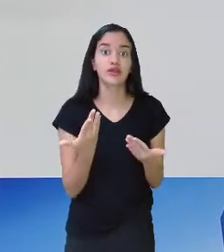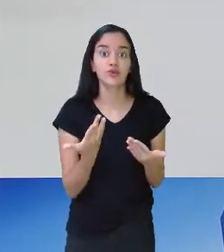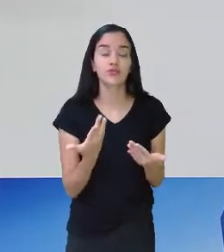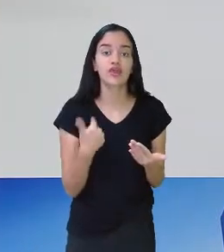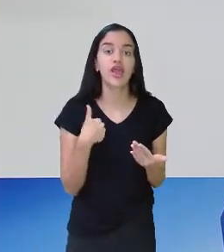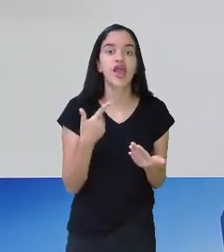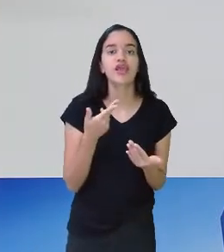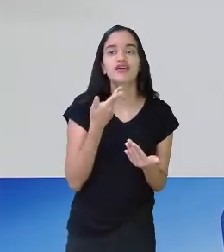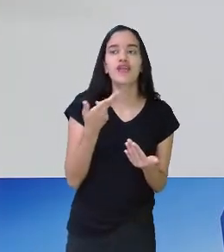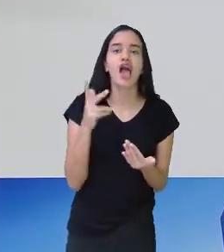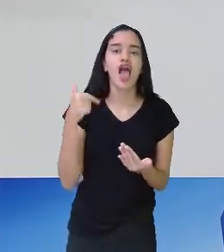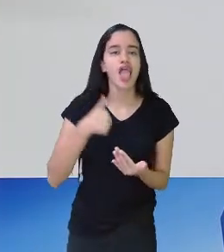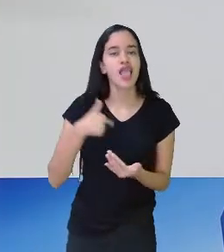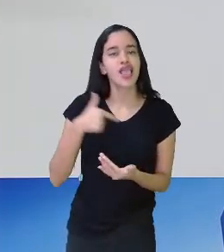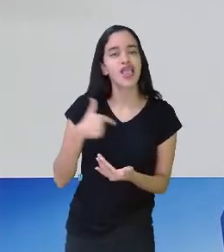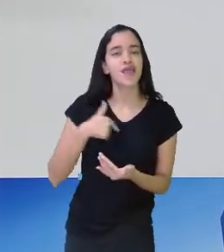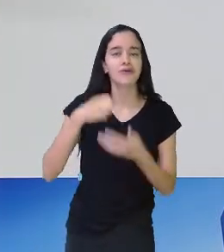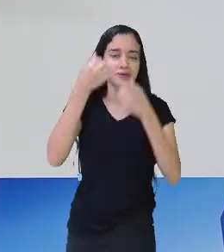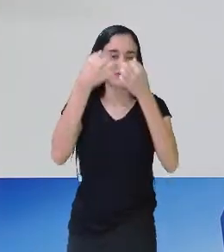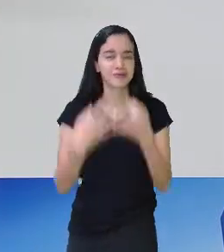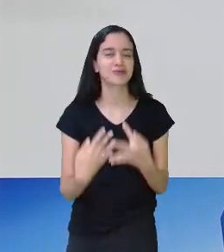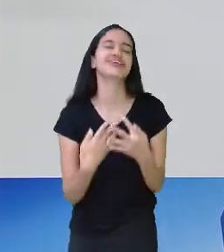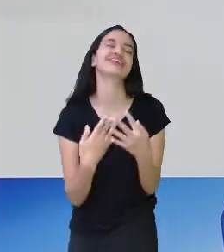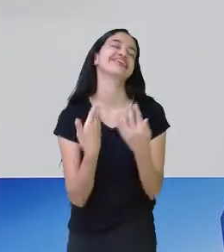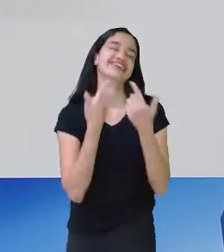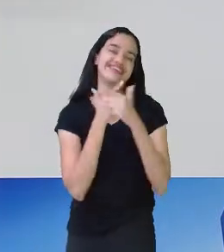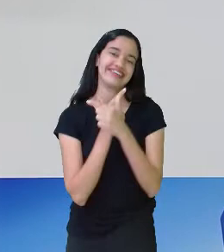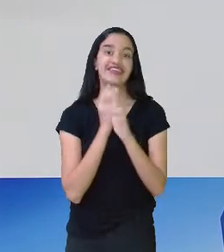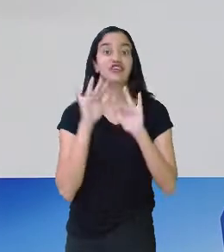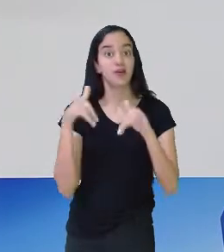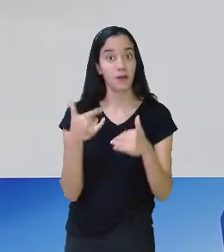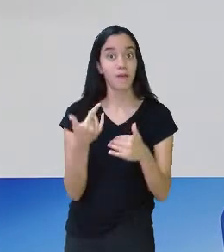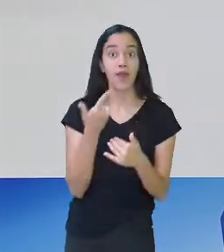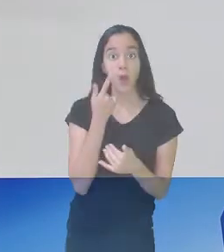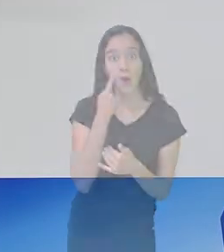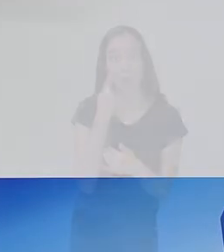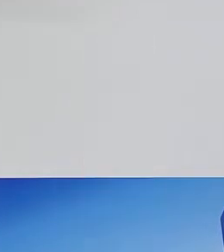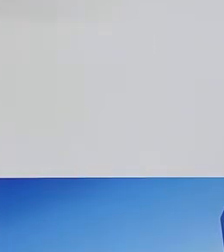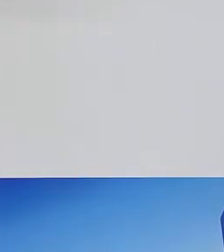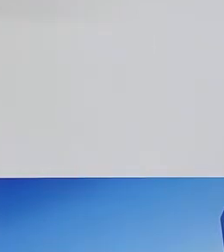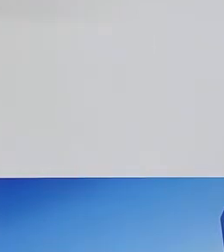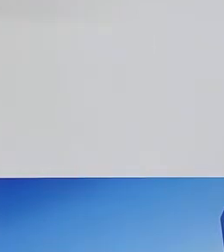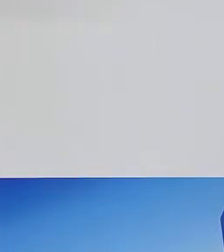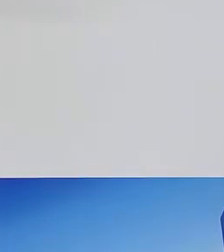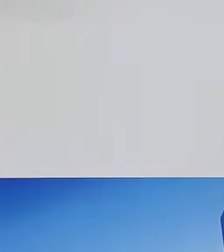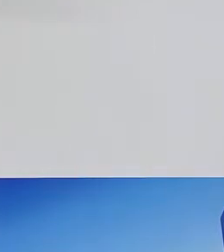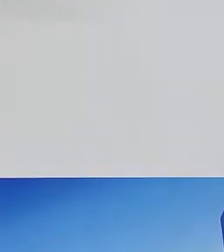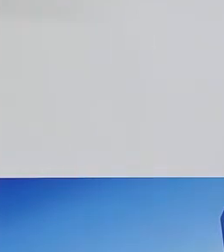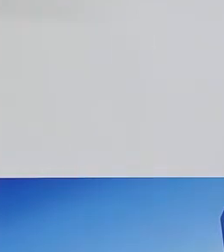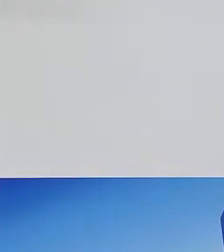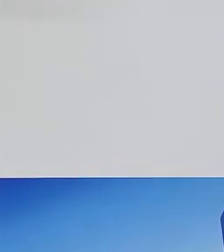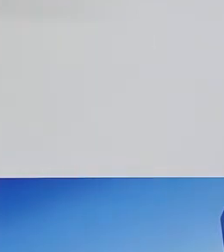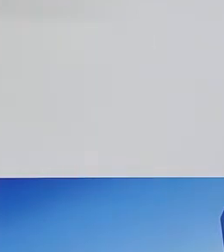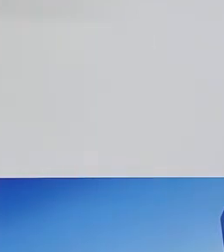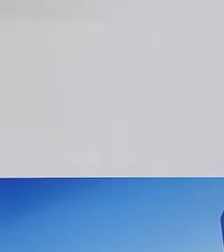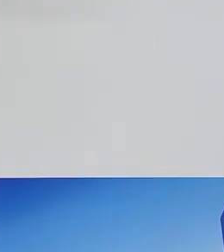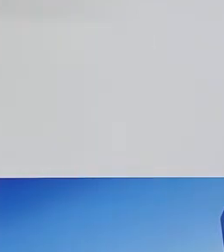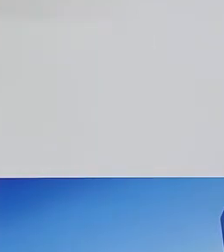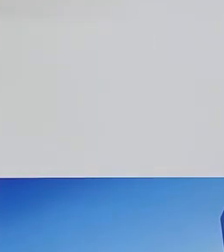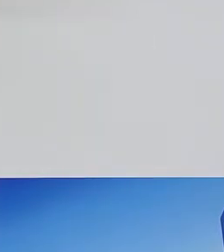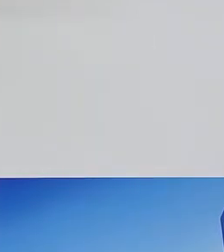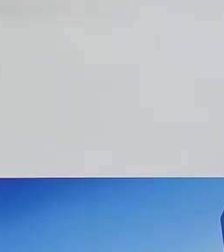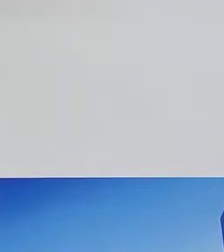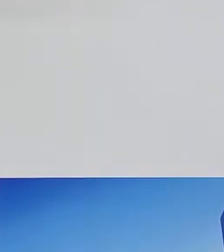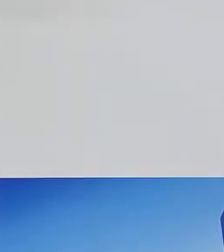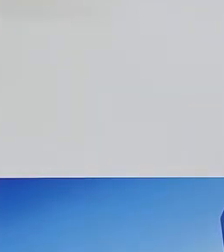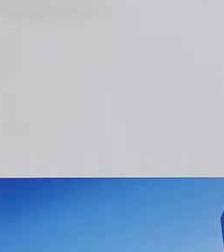ele quis dizer, sou eu que você vai falar. É verdade. Não é? Olha que ser lindo, gente. Beija-flor, por que ele tem esse